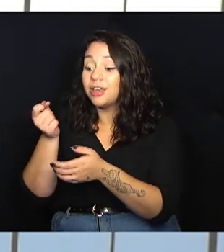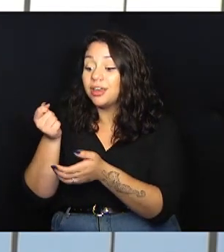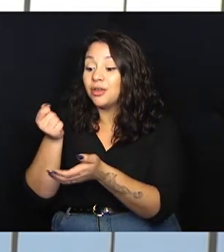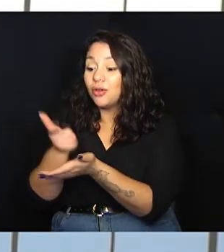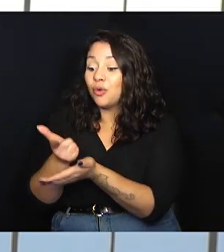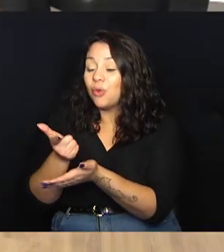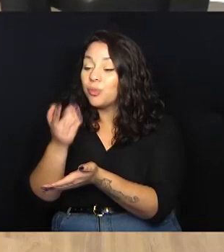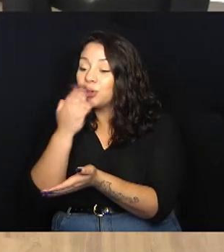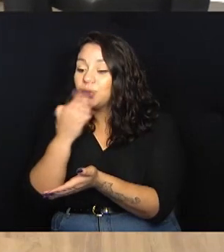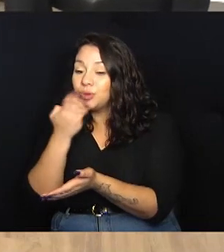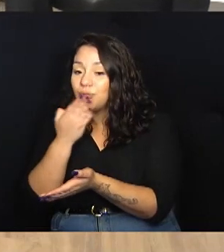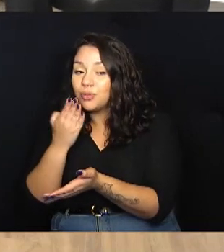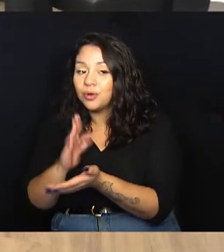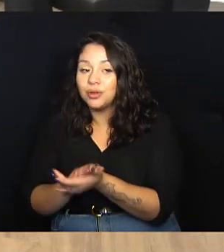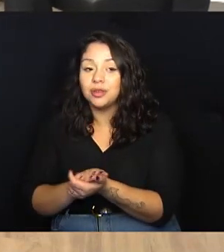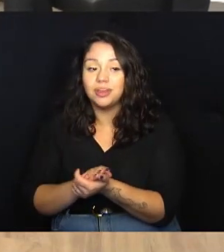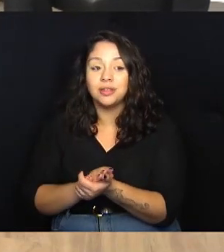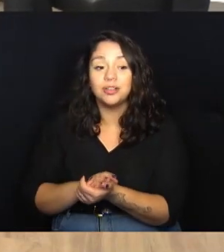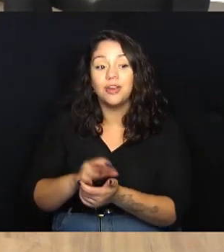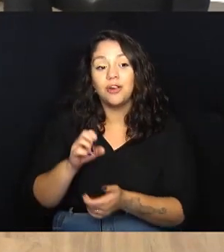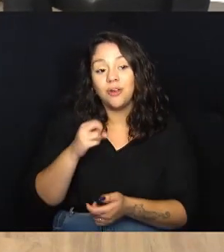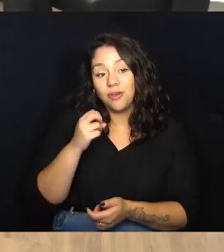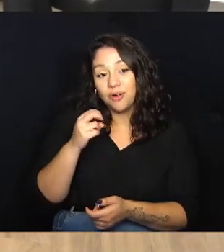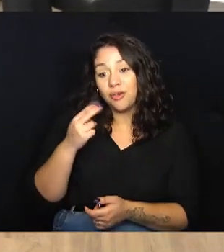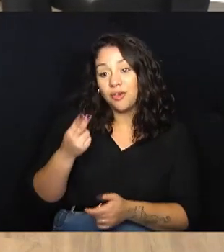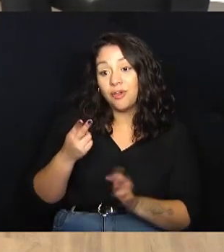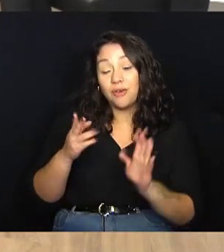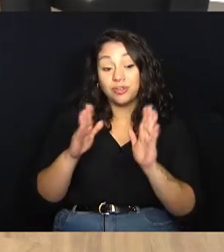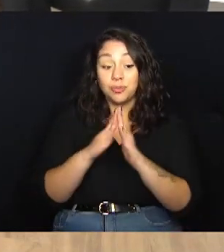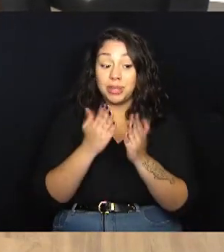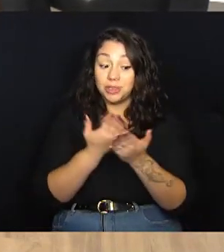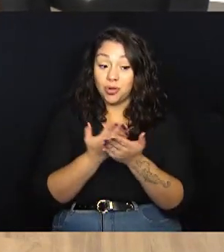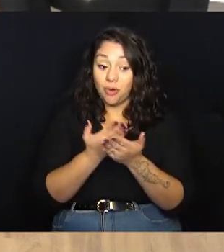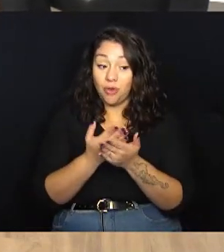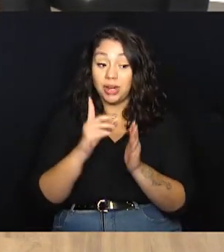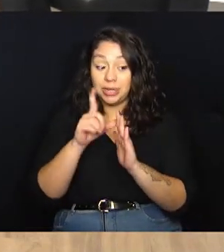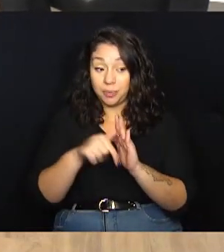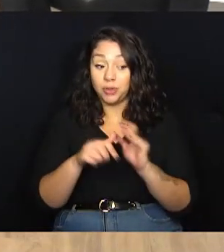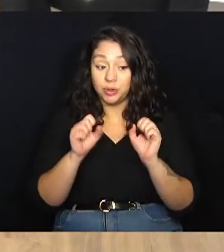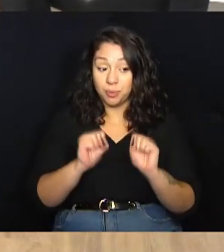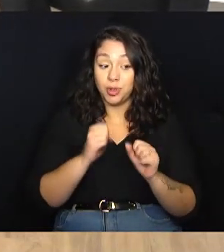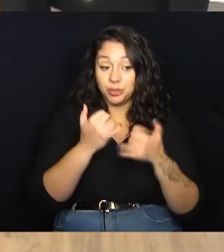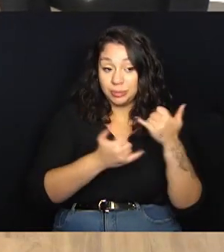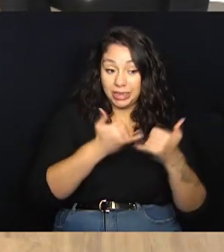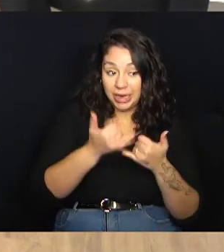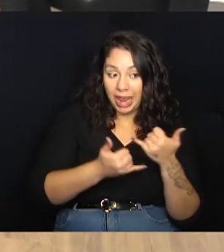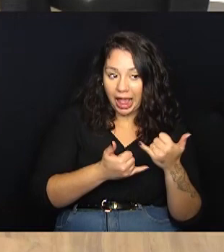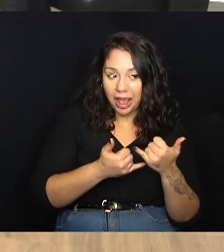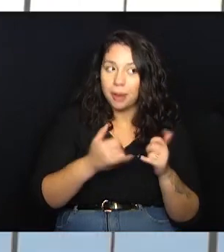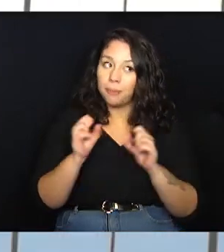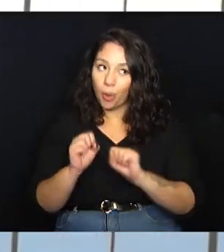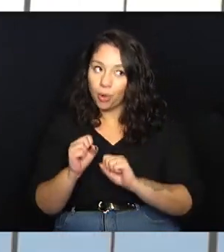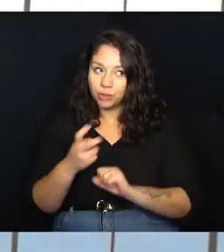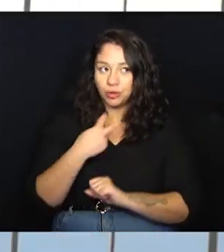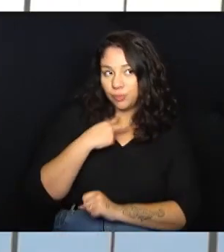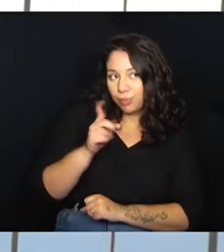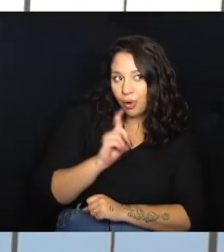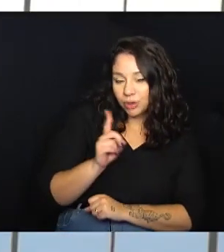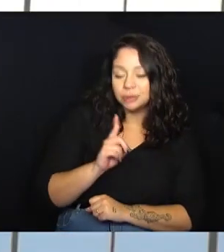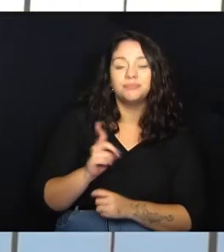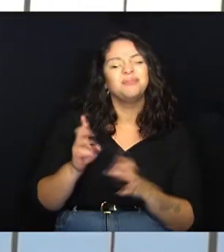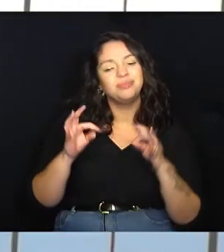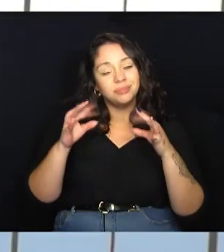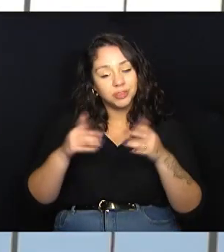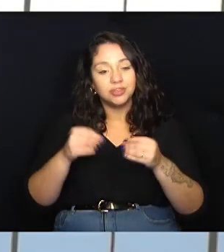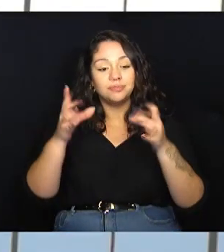um pouquinho lá na pracinha com os meus amigos? Pode ou não pode? Isso, pode ou não pode. Então, todas essas questões, né, é fundamental que tenha,